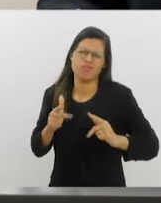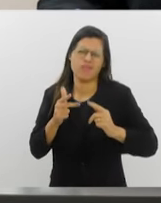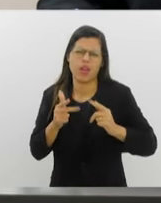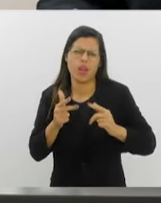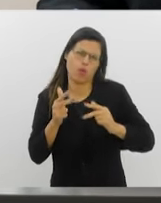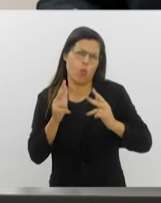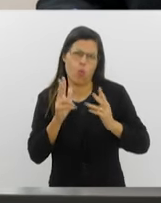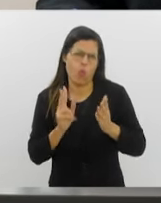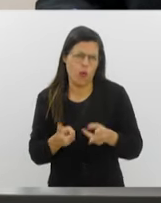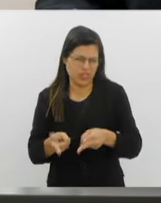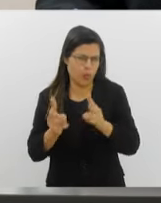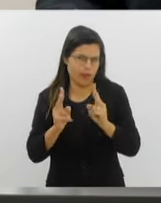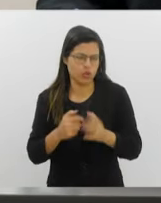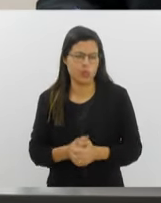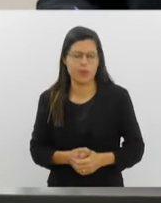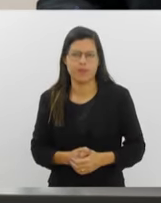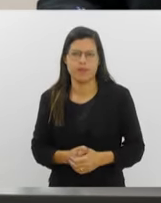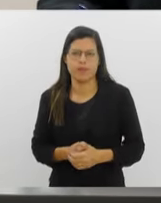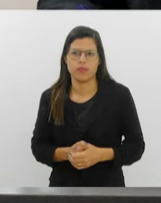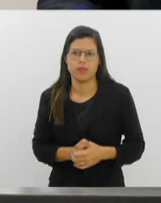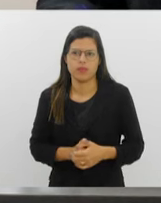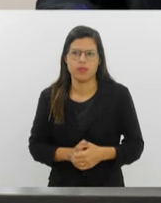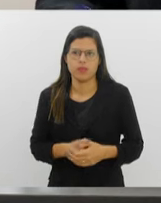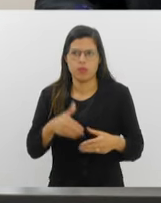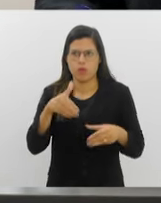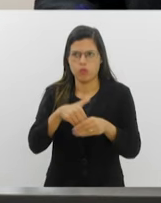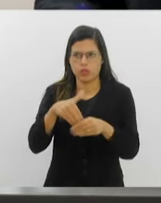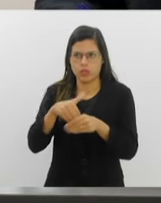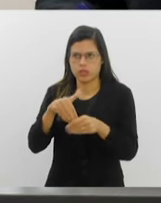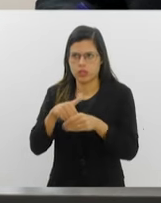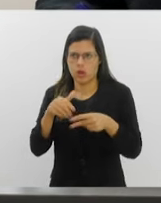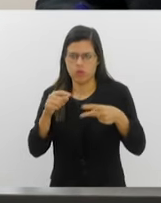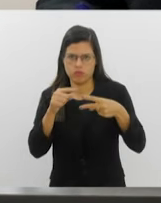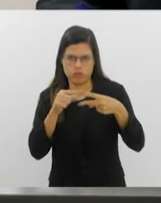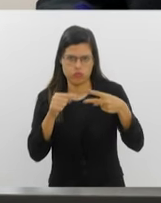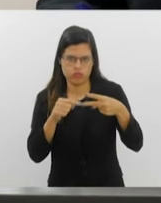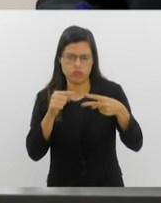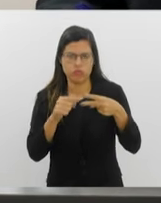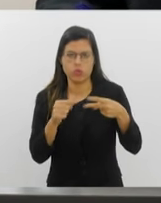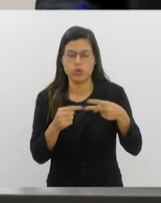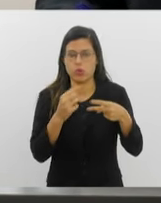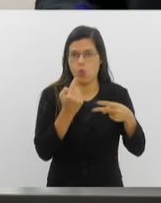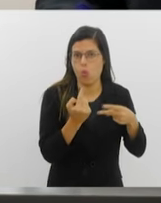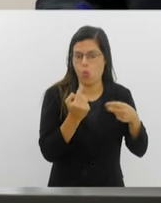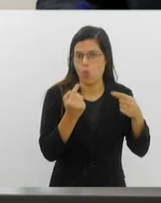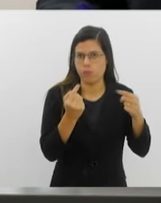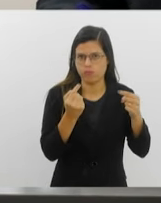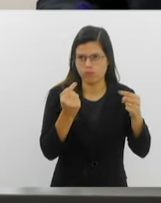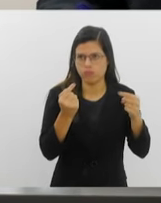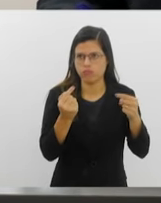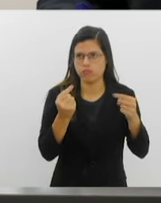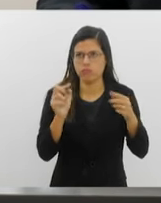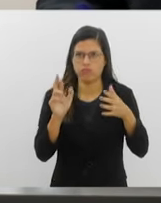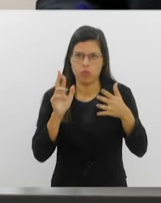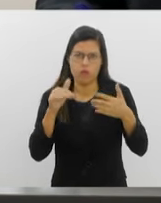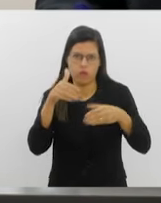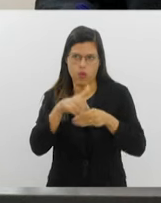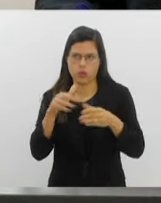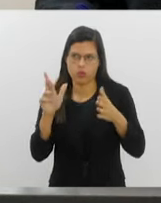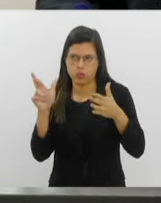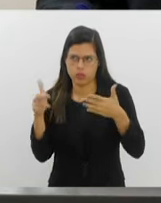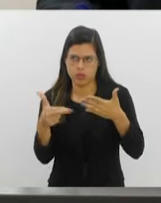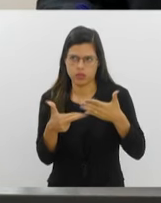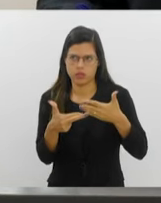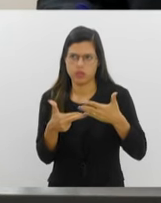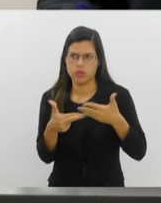mesmo. Então, vou colocar em votação não os três, mas dois votos, né? O pela inconstitucionalidade, o voto do relator, que não vota